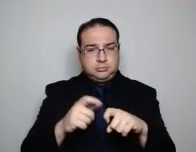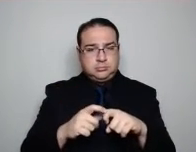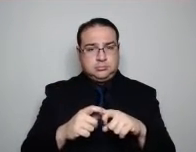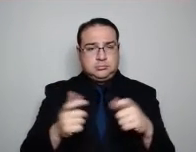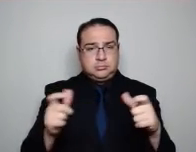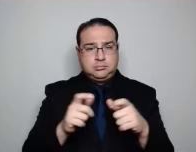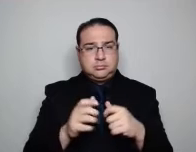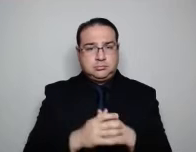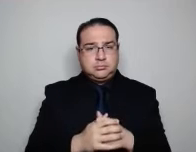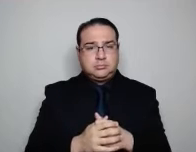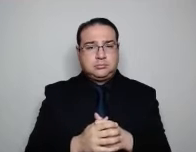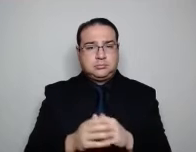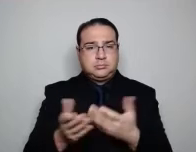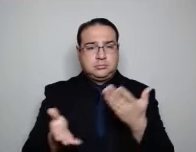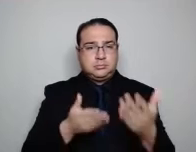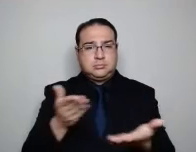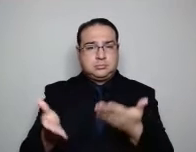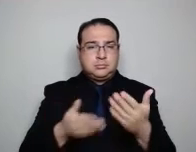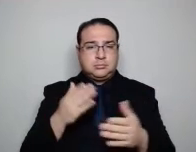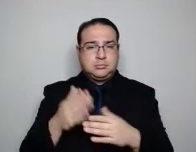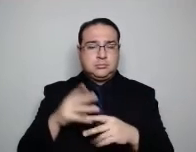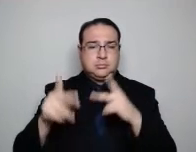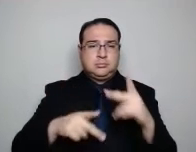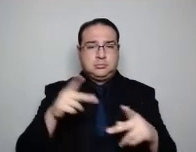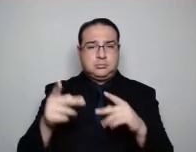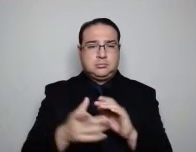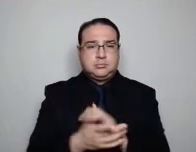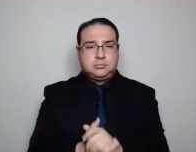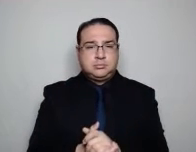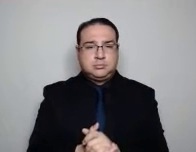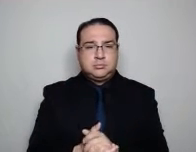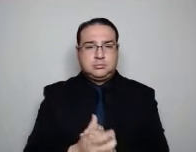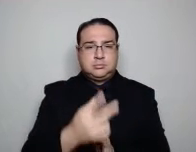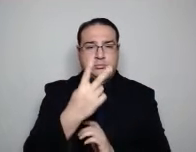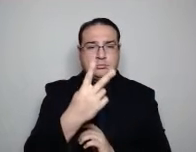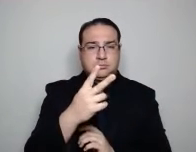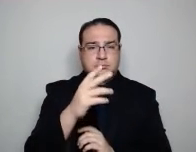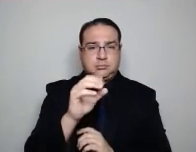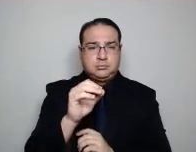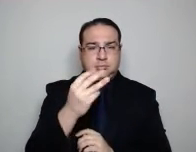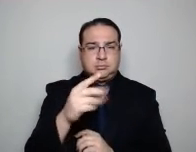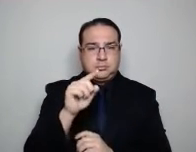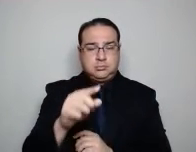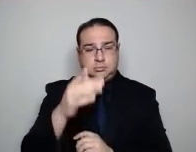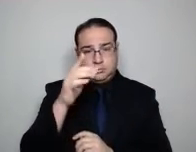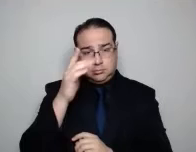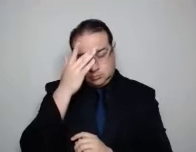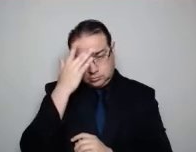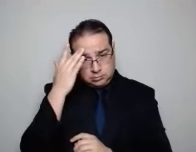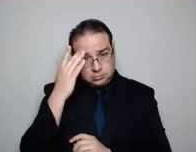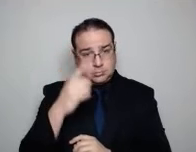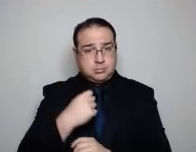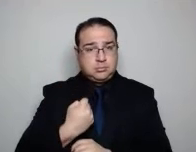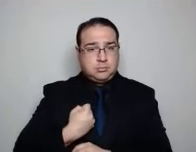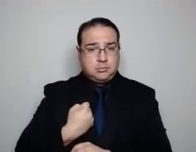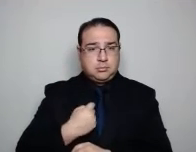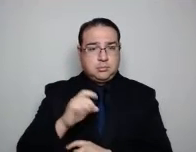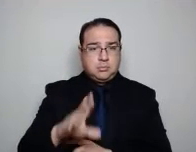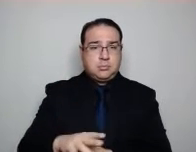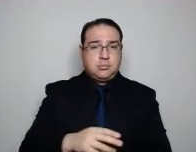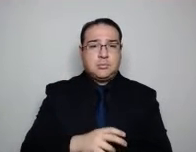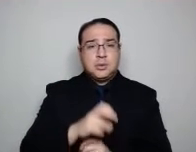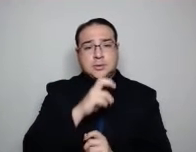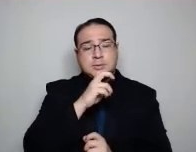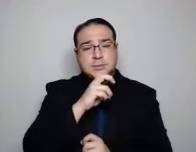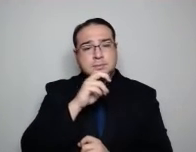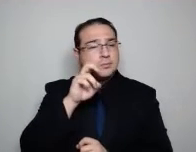menor é o número de atendimentos para a população, de 203 mil pessoas. É o número de vidas só na Unimed Natal. E agora